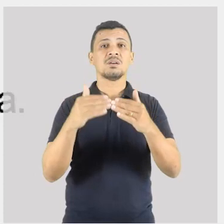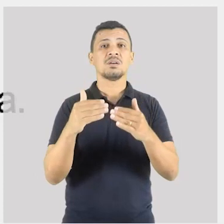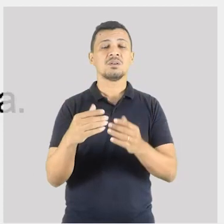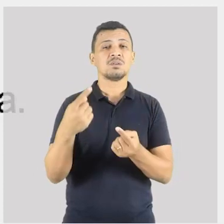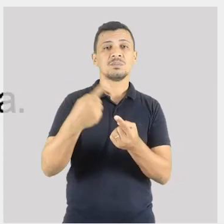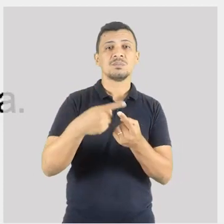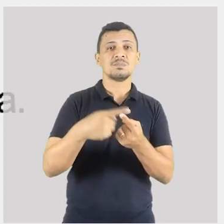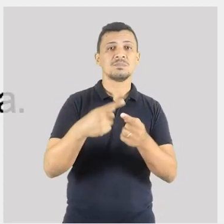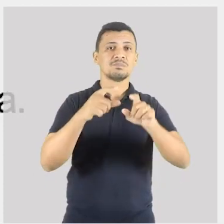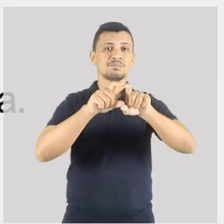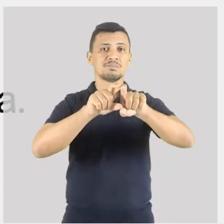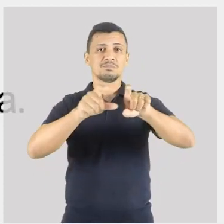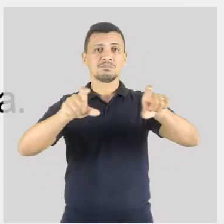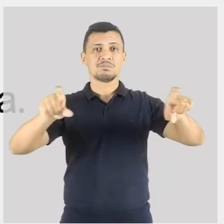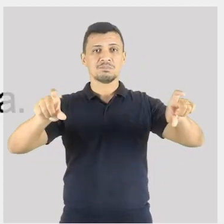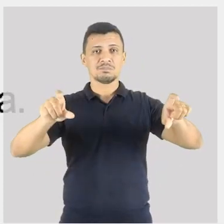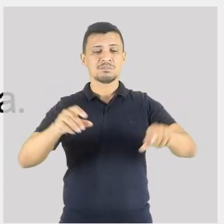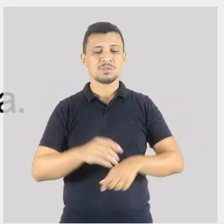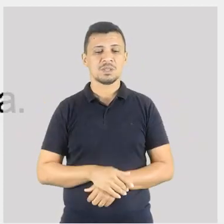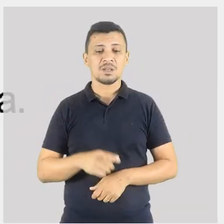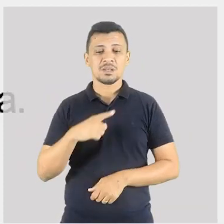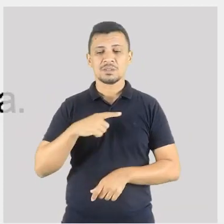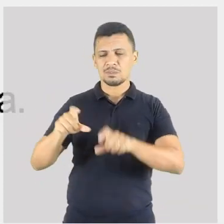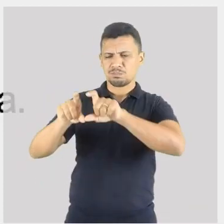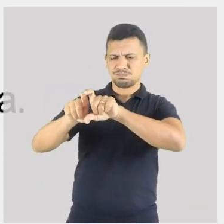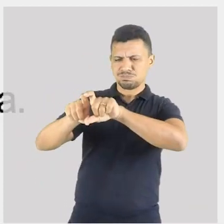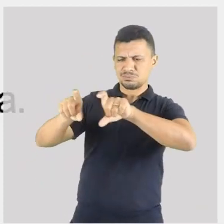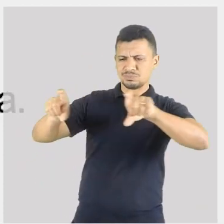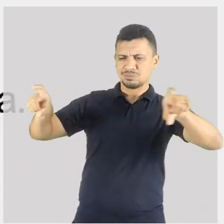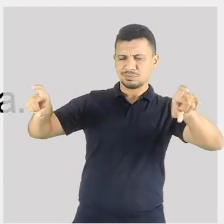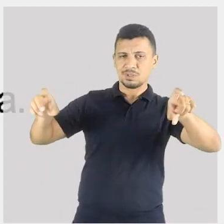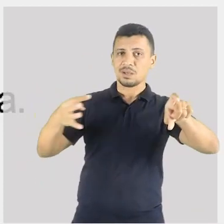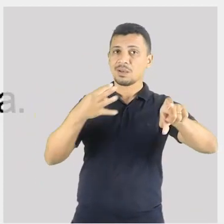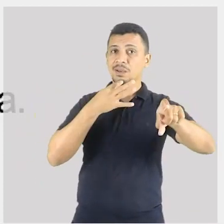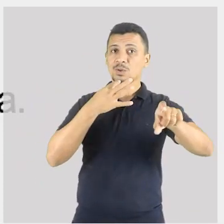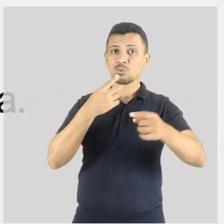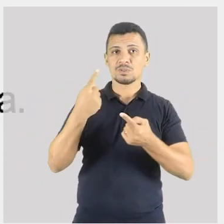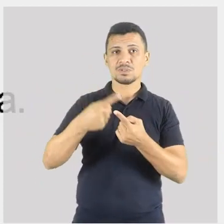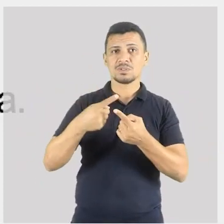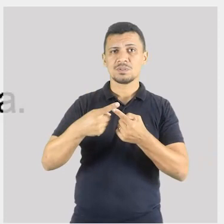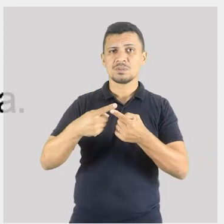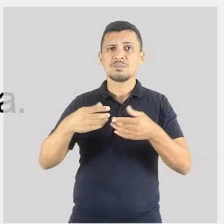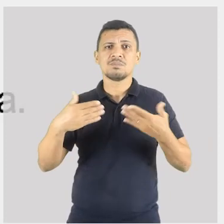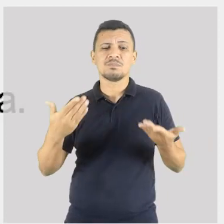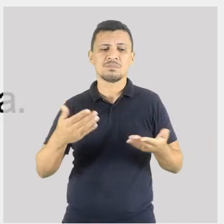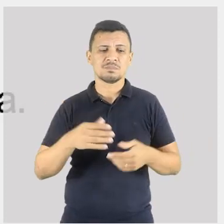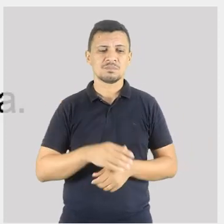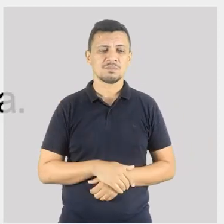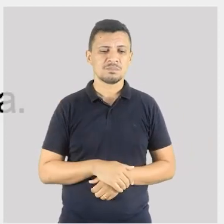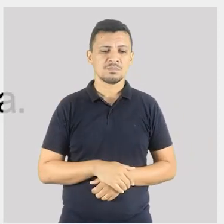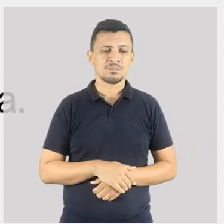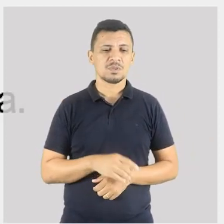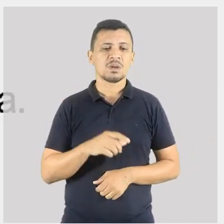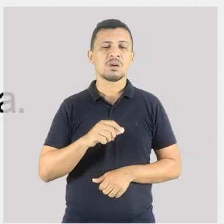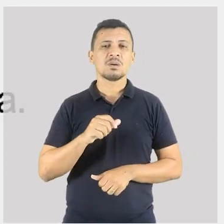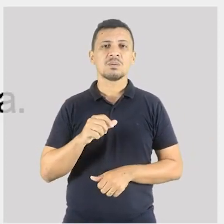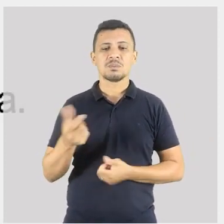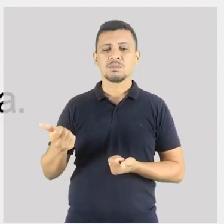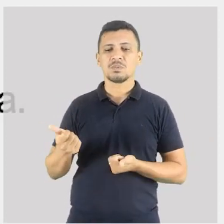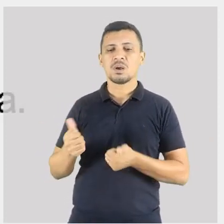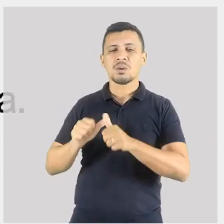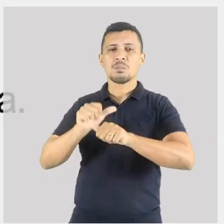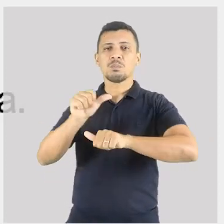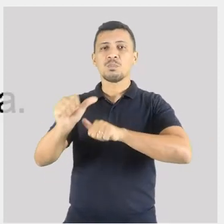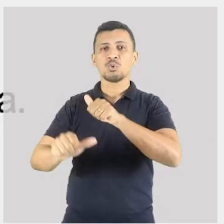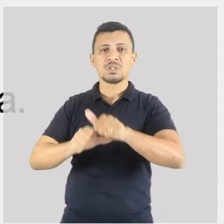da oração. Ele dá para você a oração destacada para você reconhecer o tipo de oração. Sobre o período,